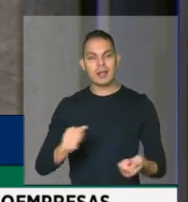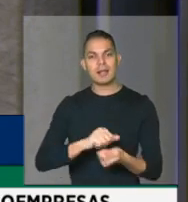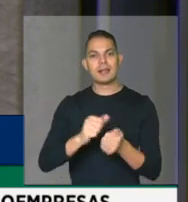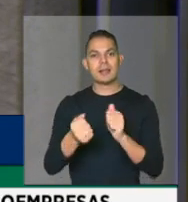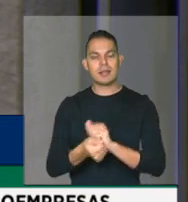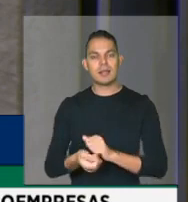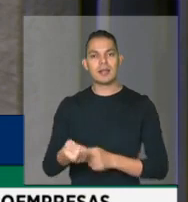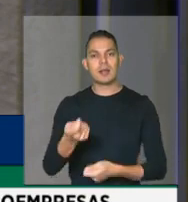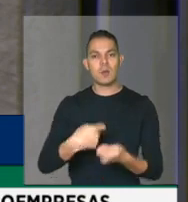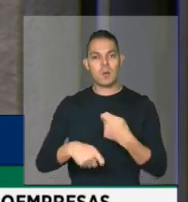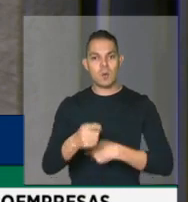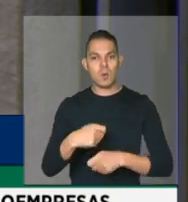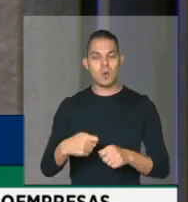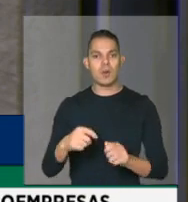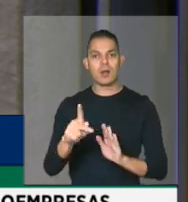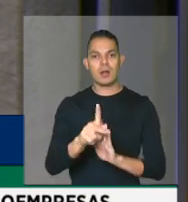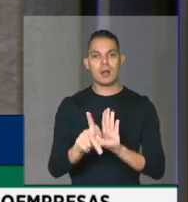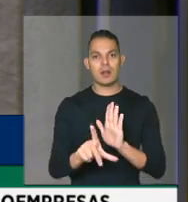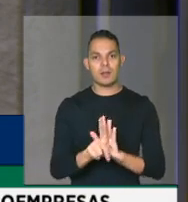orçamentária do projeto de lei